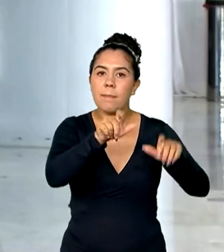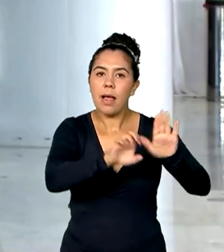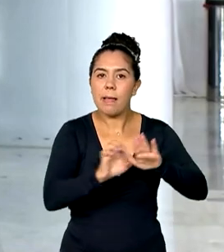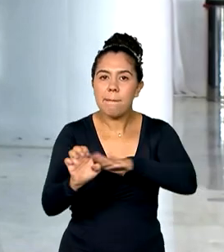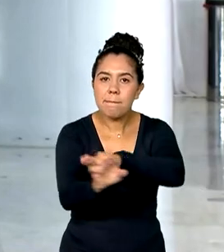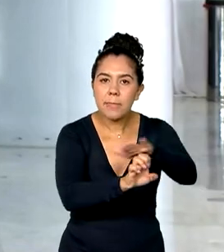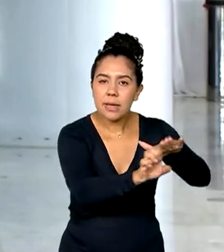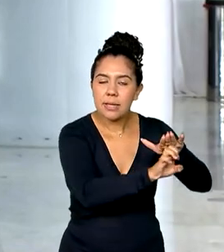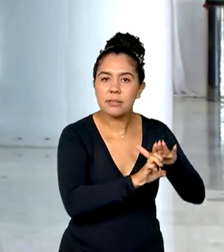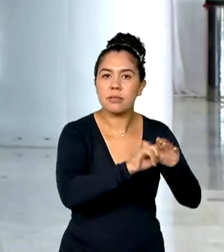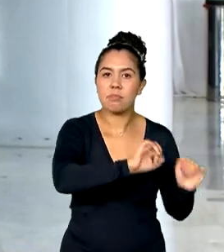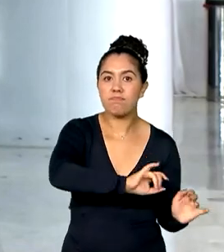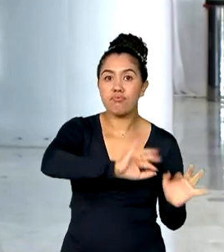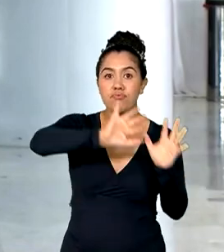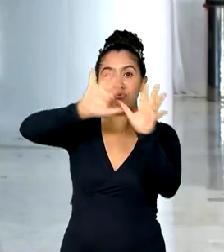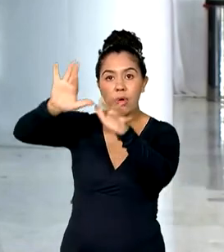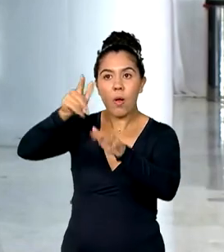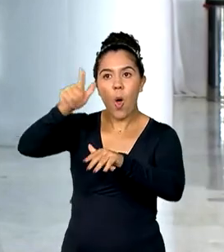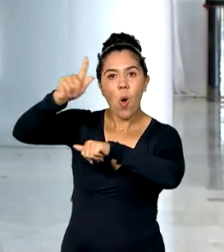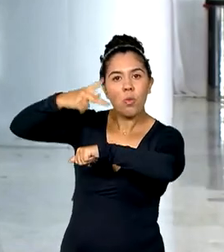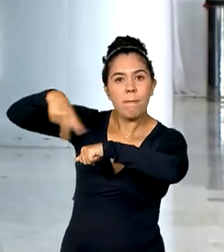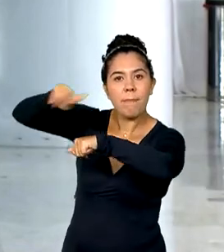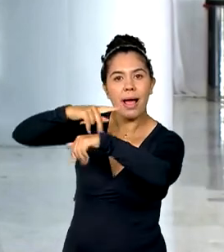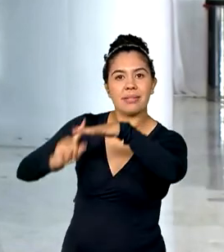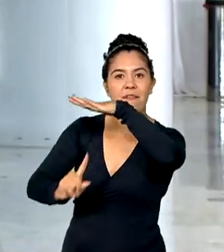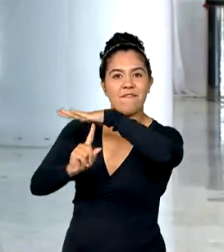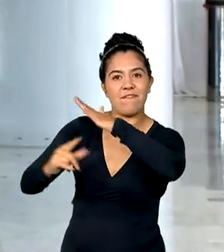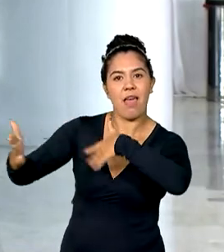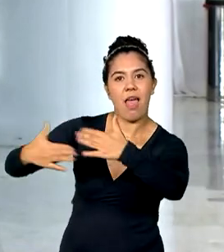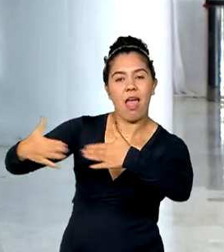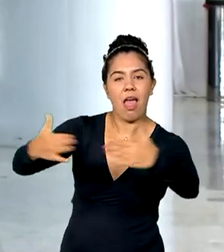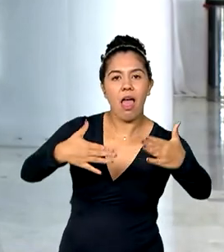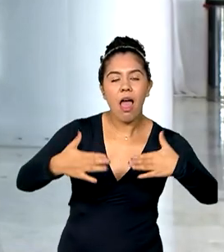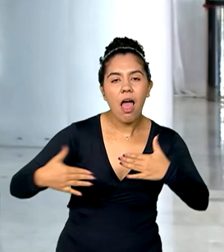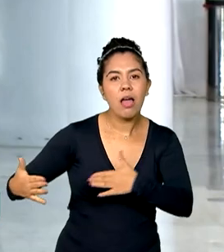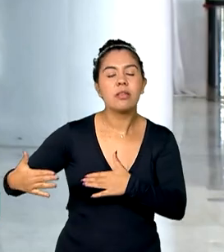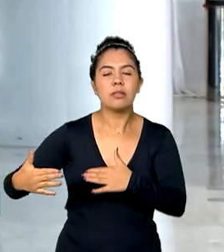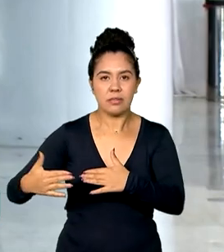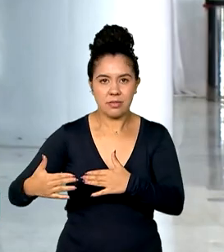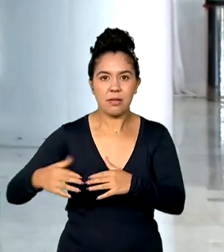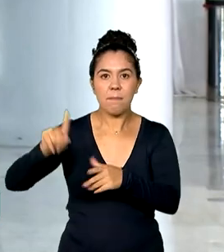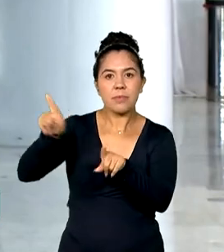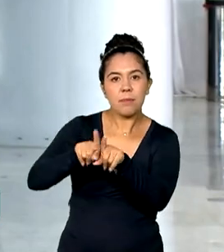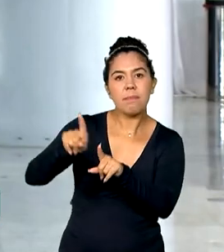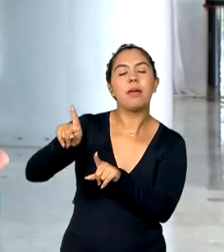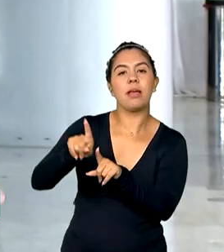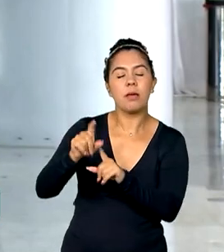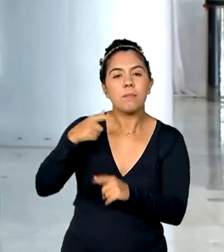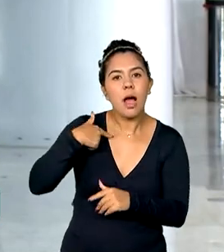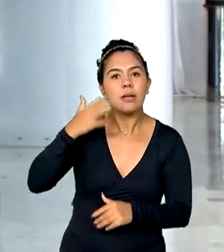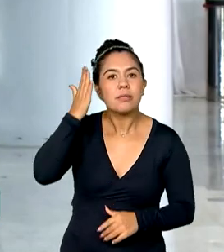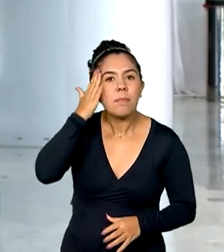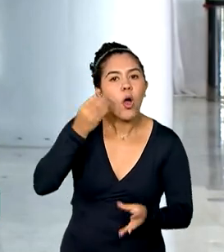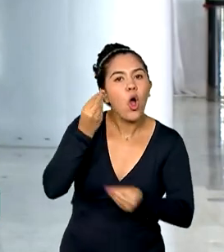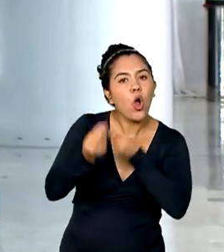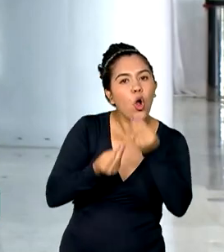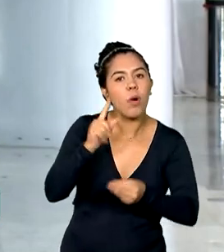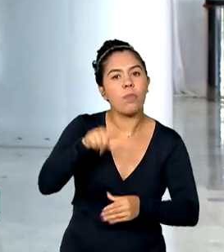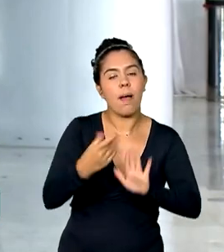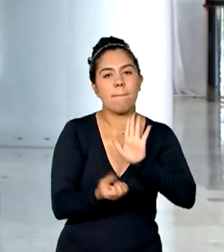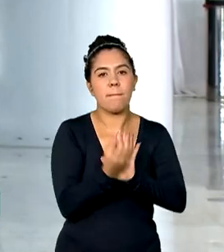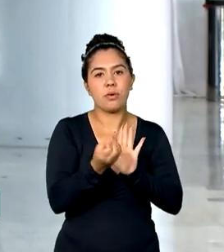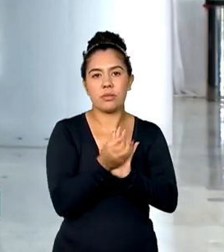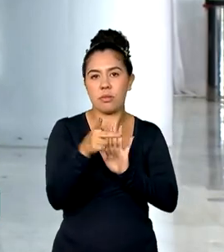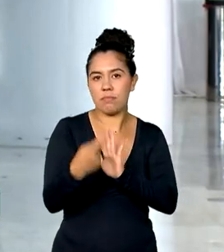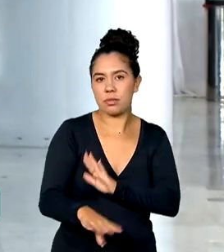de negócios com compradores de outros países, missões com importadores ao Brasil, para conhecer a produção brasileira, além